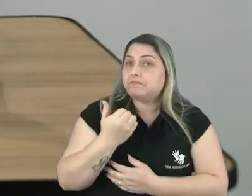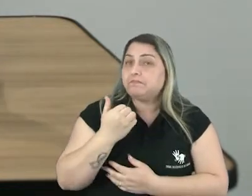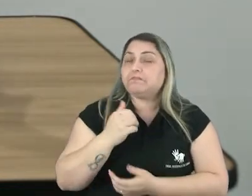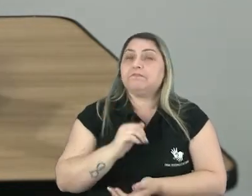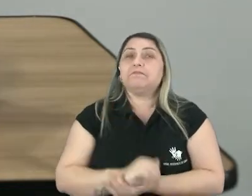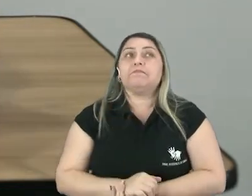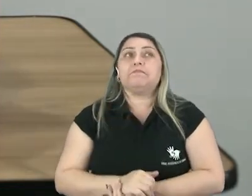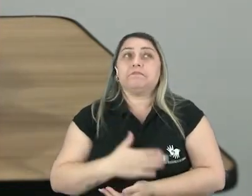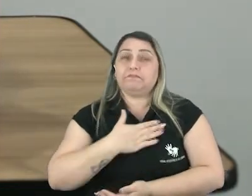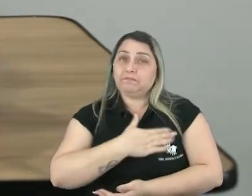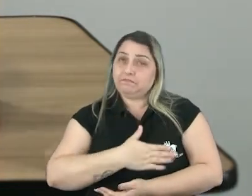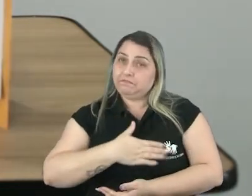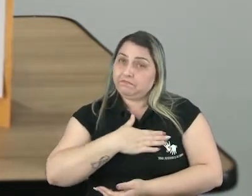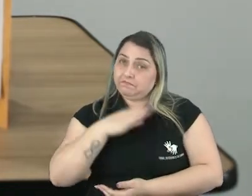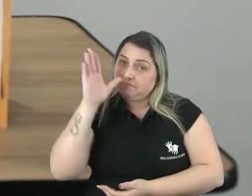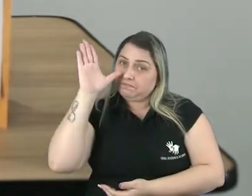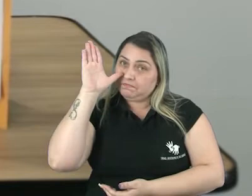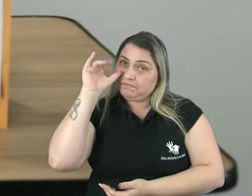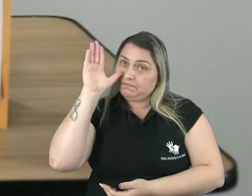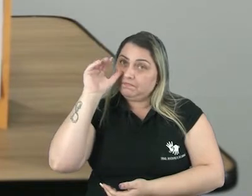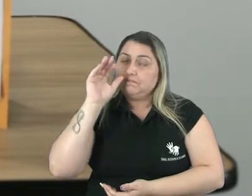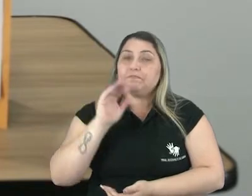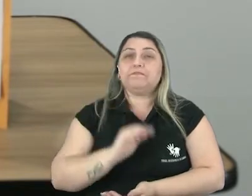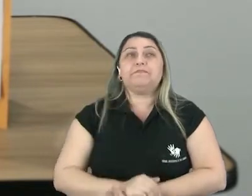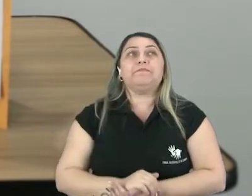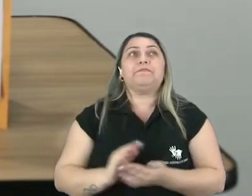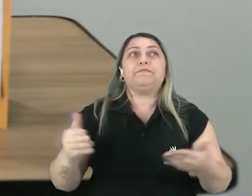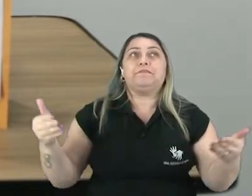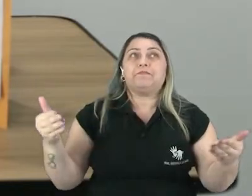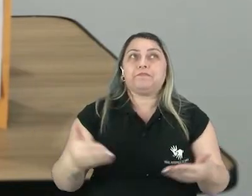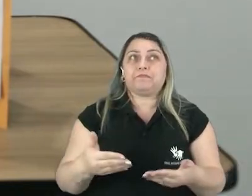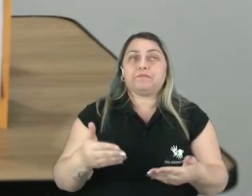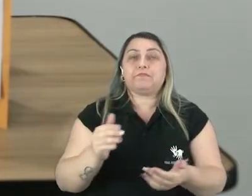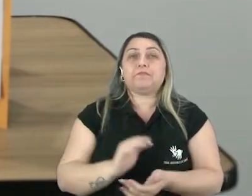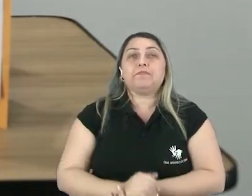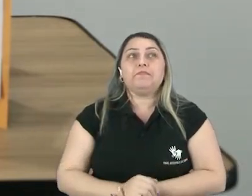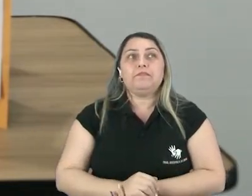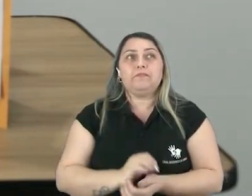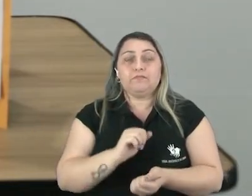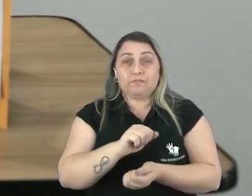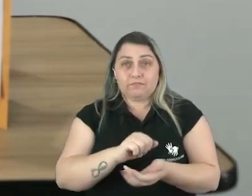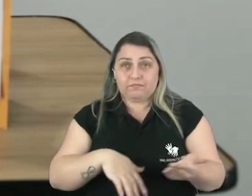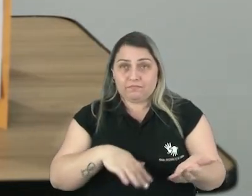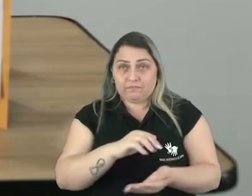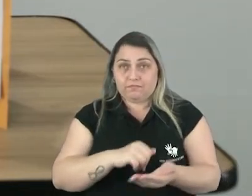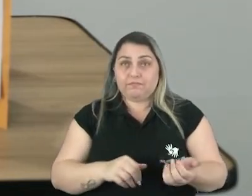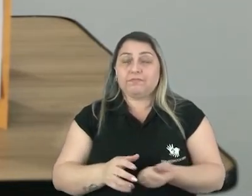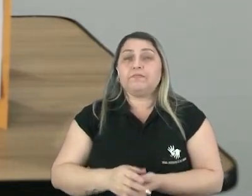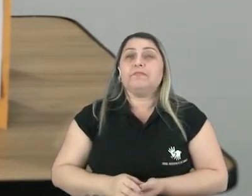bem. Gostaram desta curiosidade? Agora nós vamos para mais uma